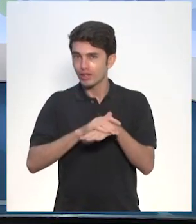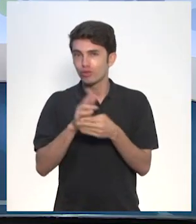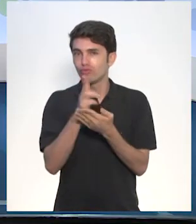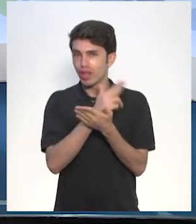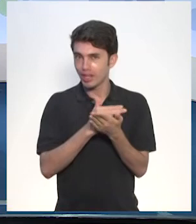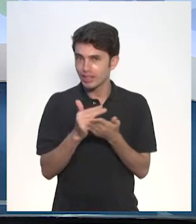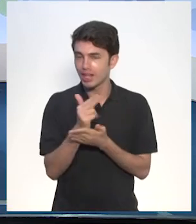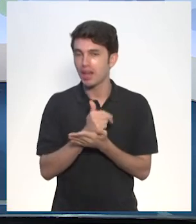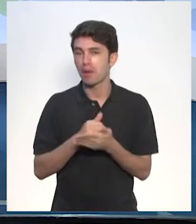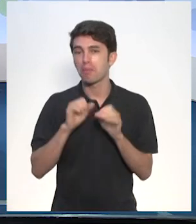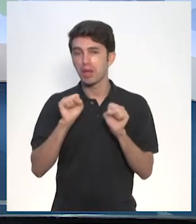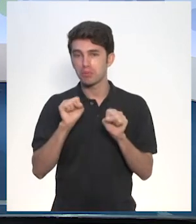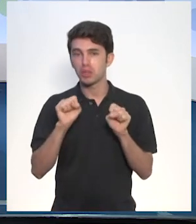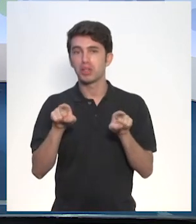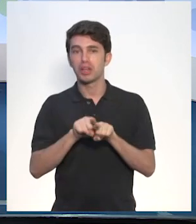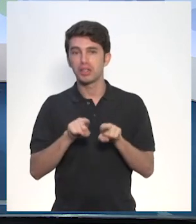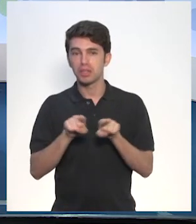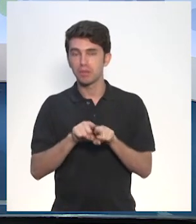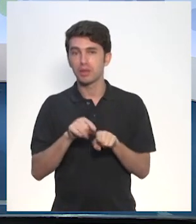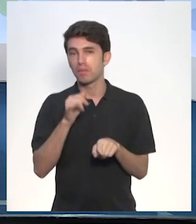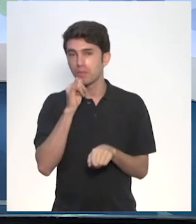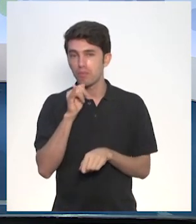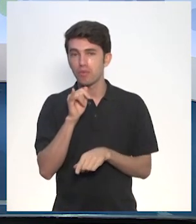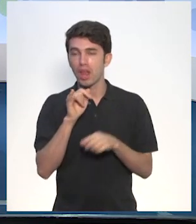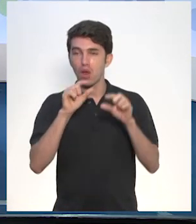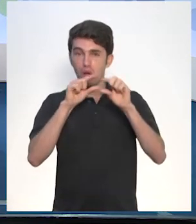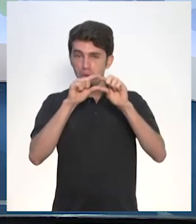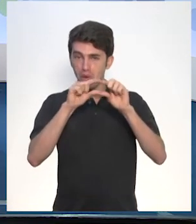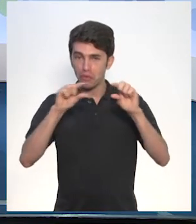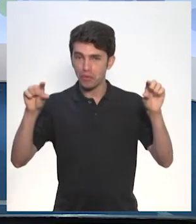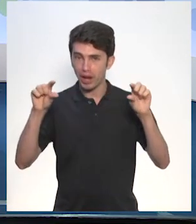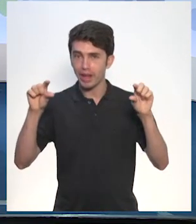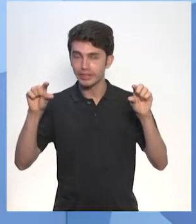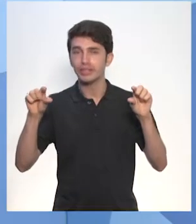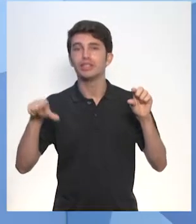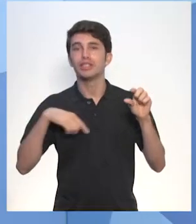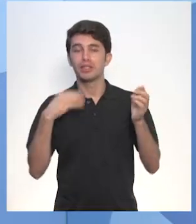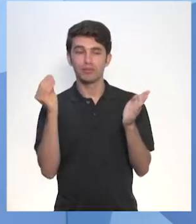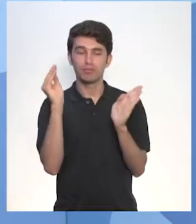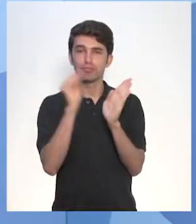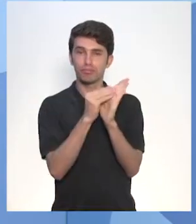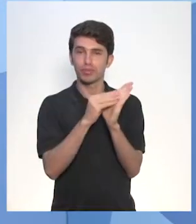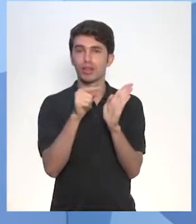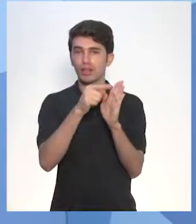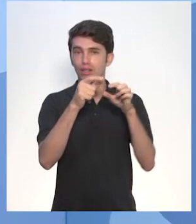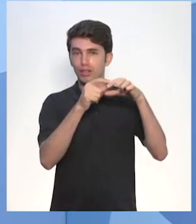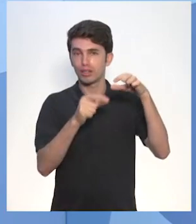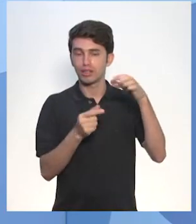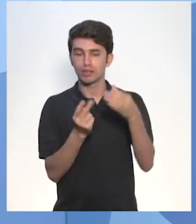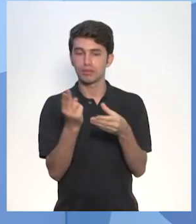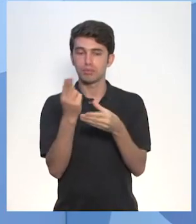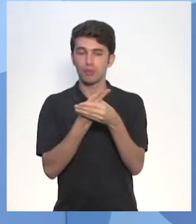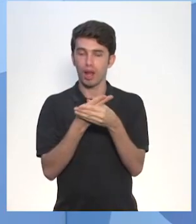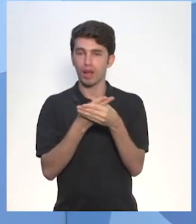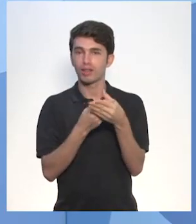poderia a frase que a Duda fez na folha sulfite estar nesse marca-texto. Então, eu já vou lançar